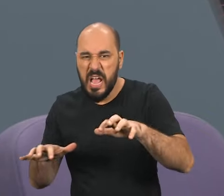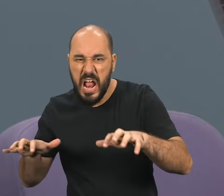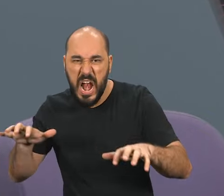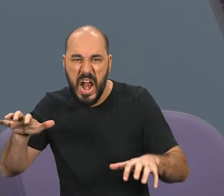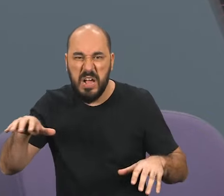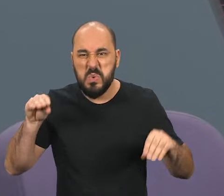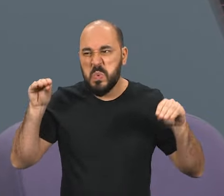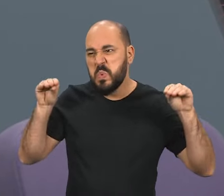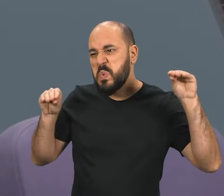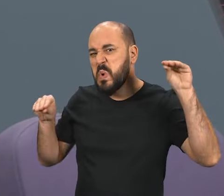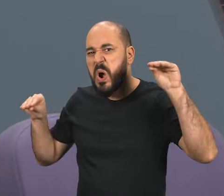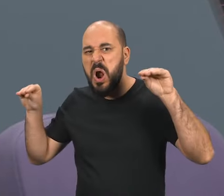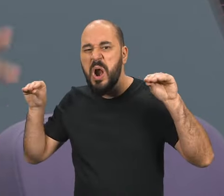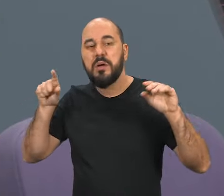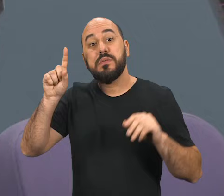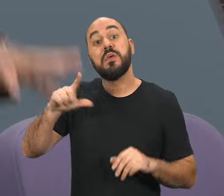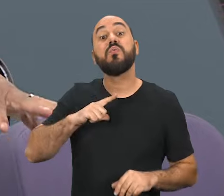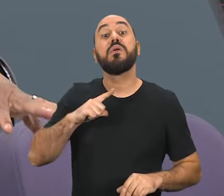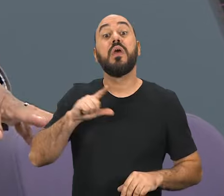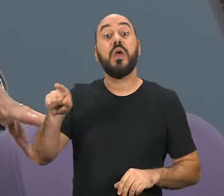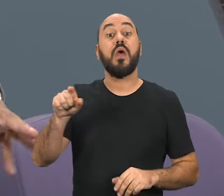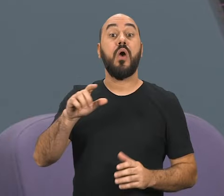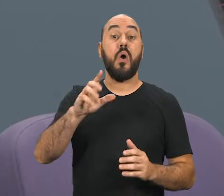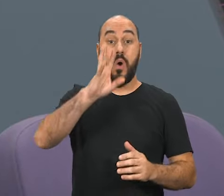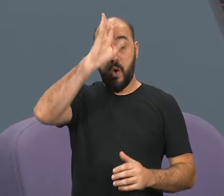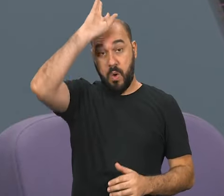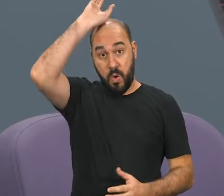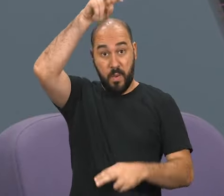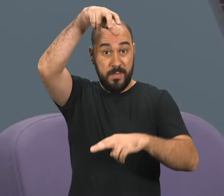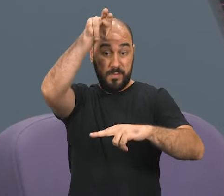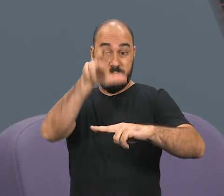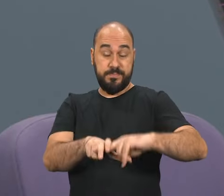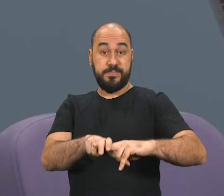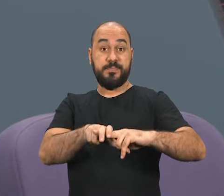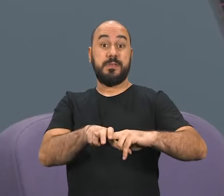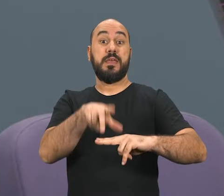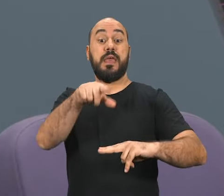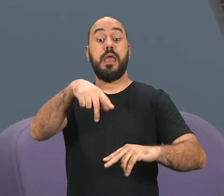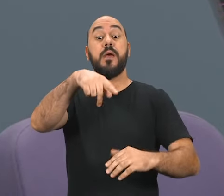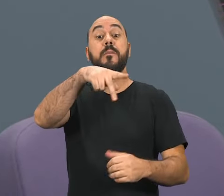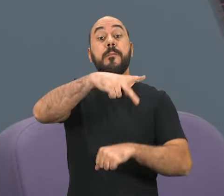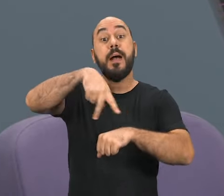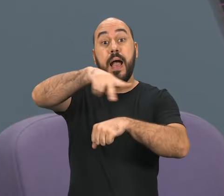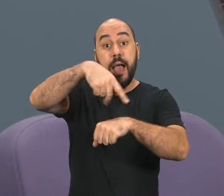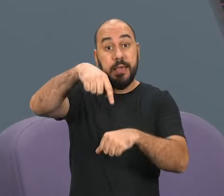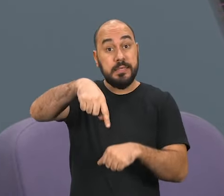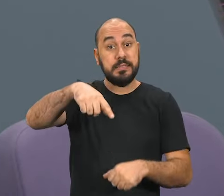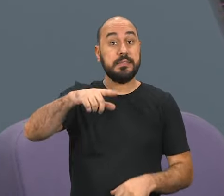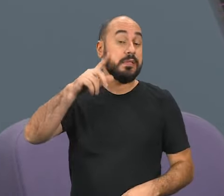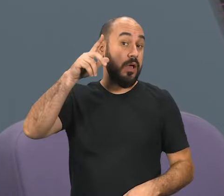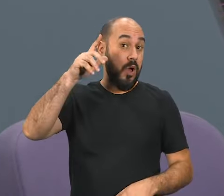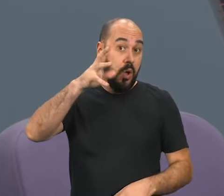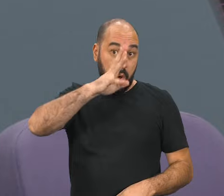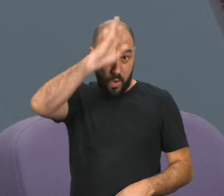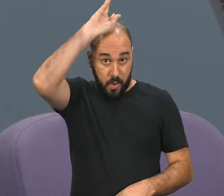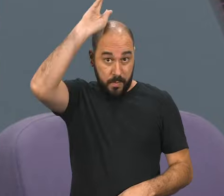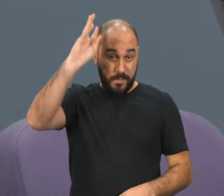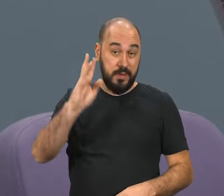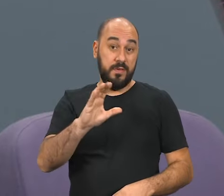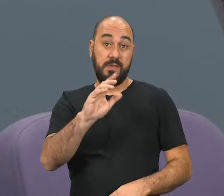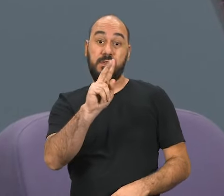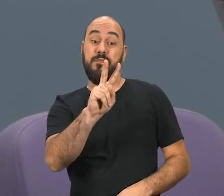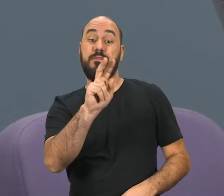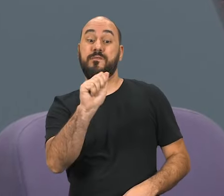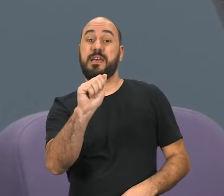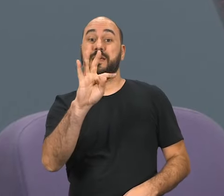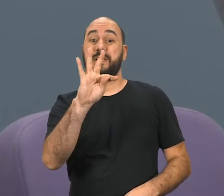trono justamente em Roma. E o Vaticano é um país, e é um país, só que também é uma igreja. Então é uma mistura de política